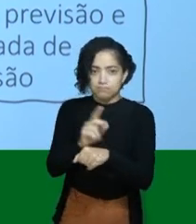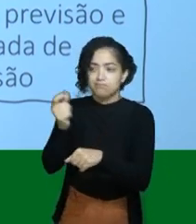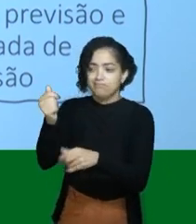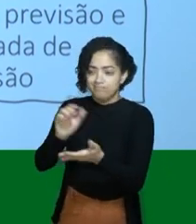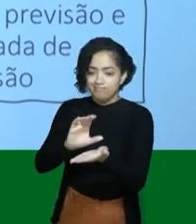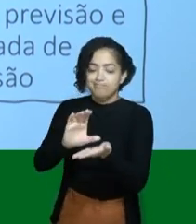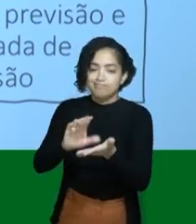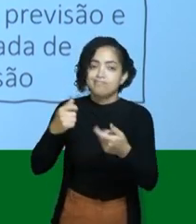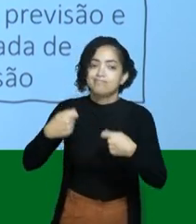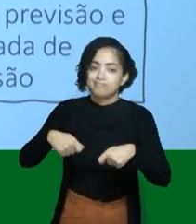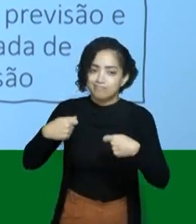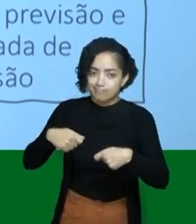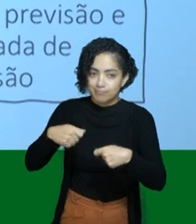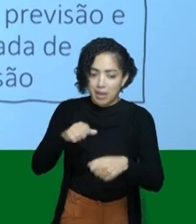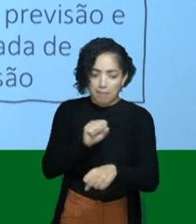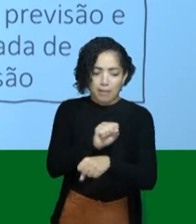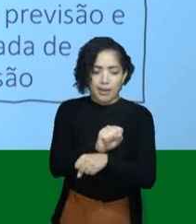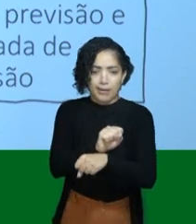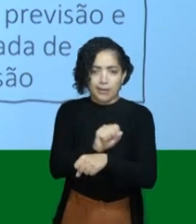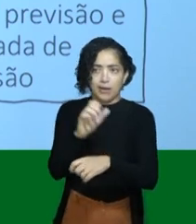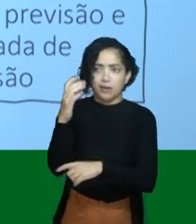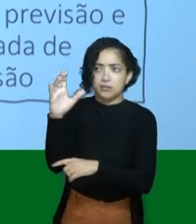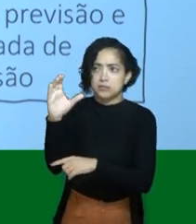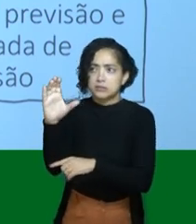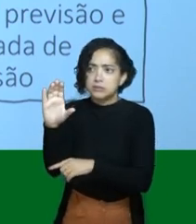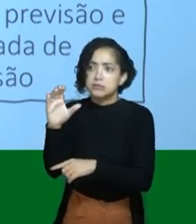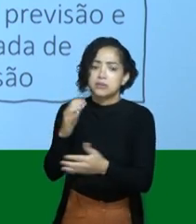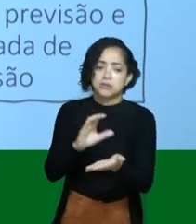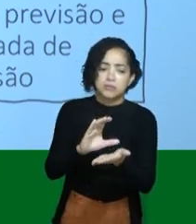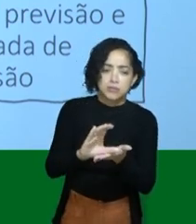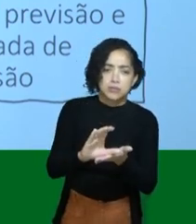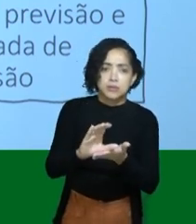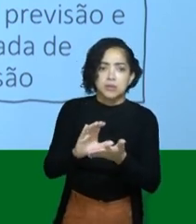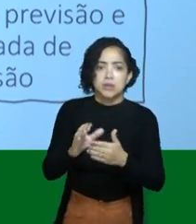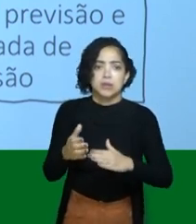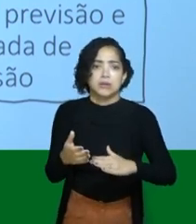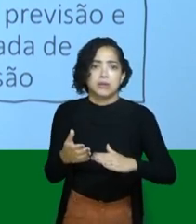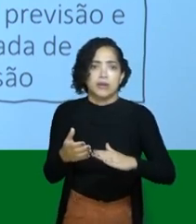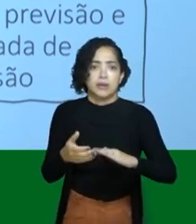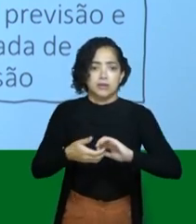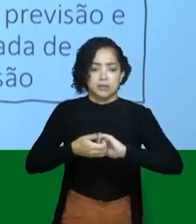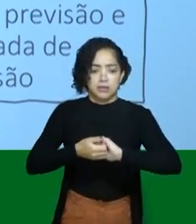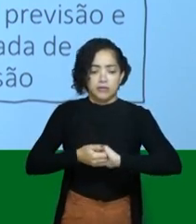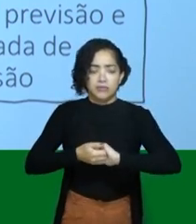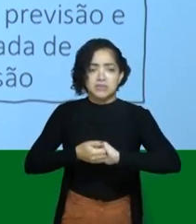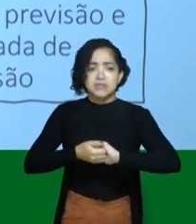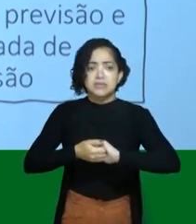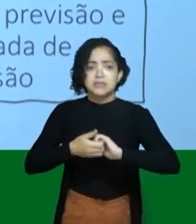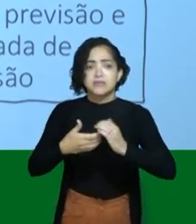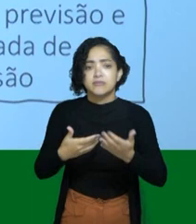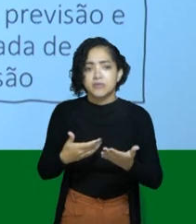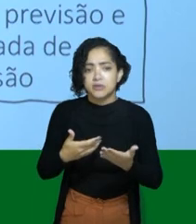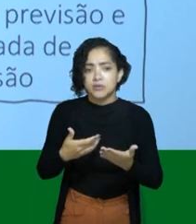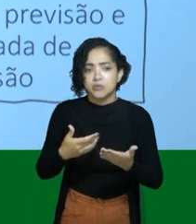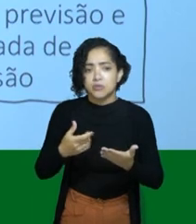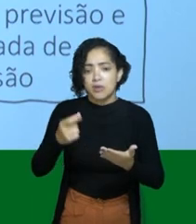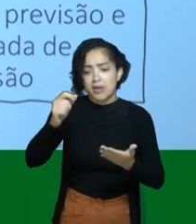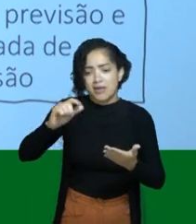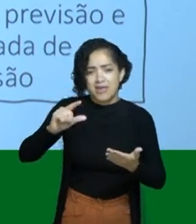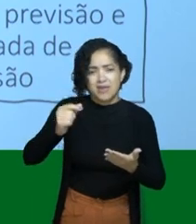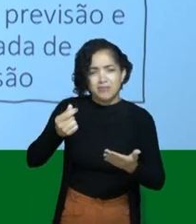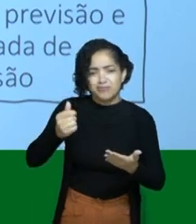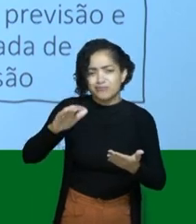pouco. Então, esse negócio de parar de investir dinheiro em ciência, na defesa civil, né, isso custa, é baratinho,